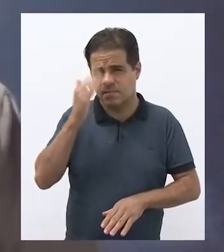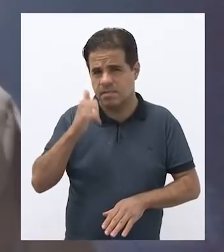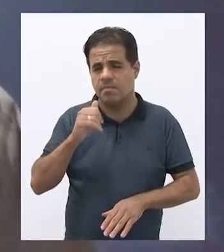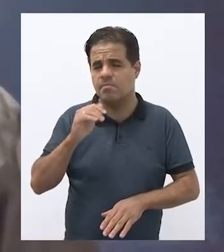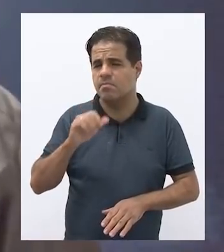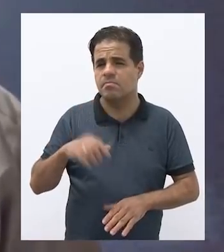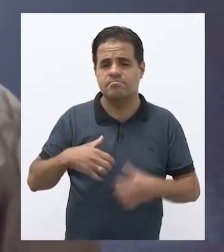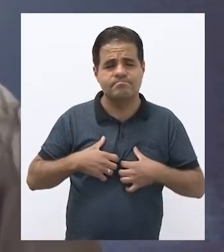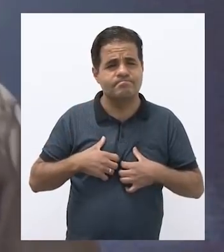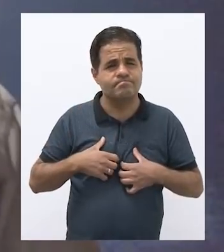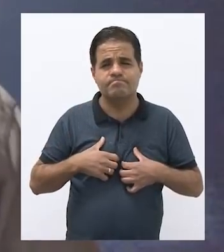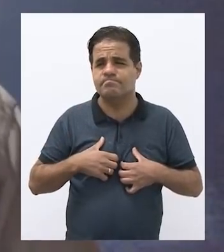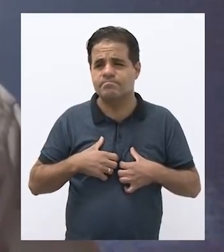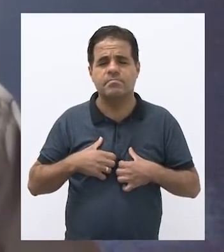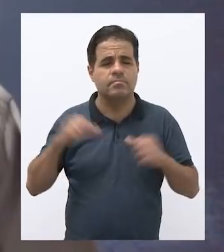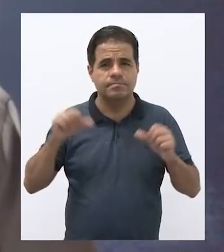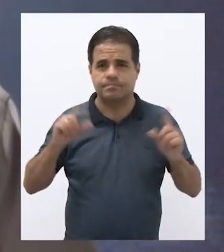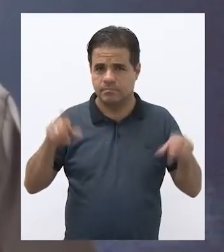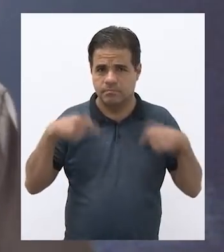maiores índices